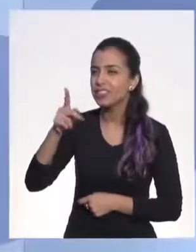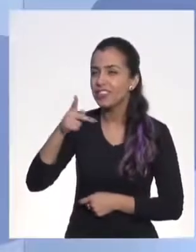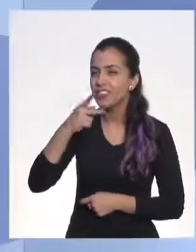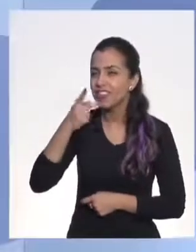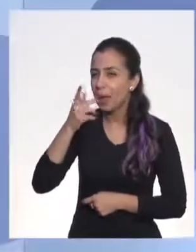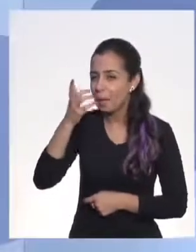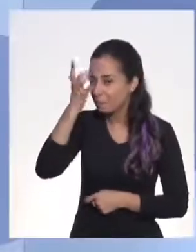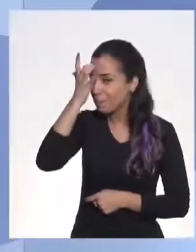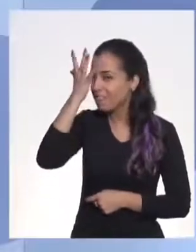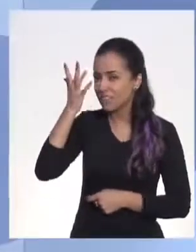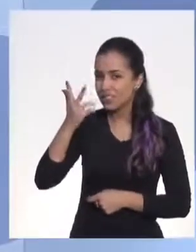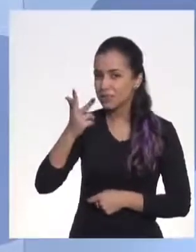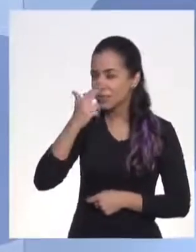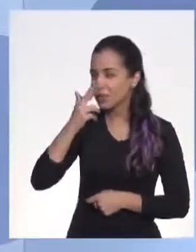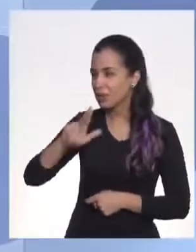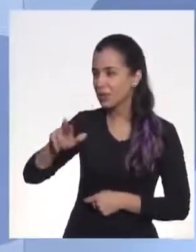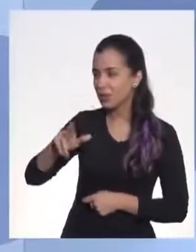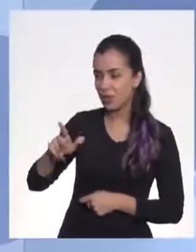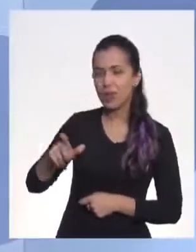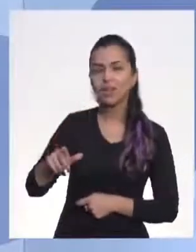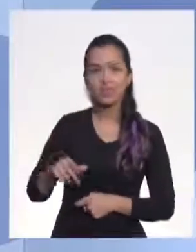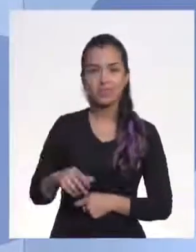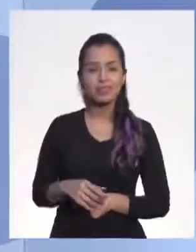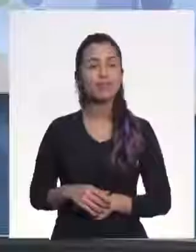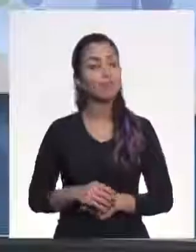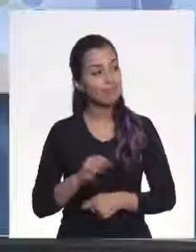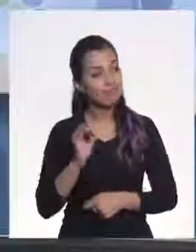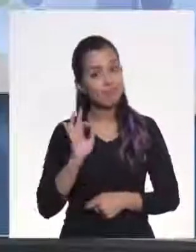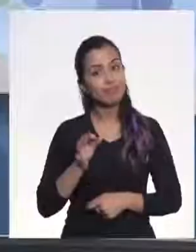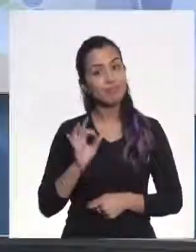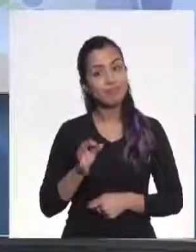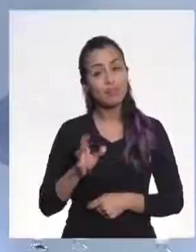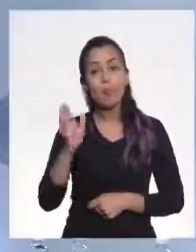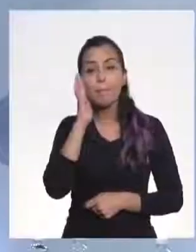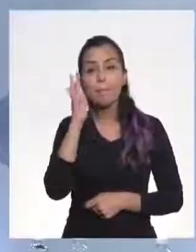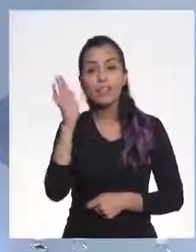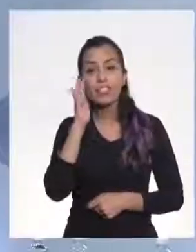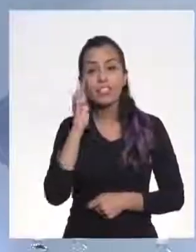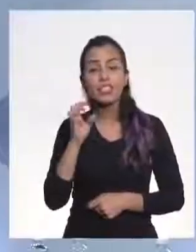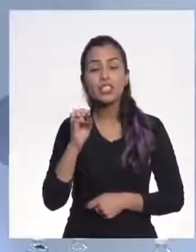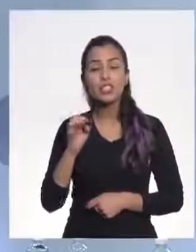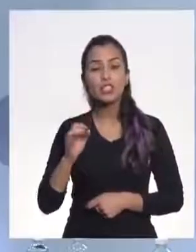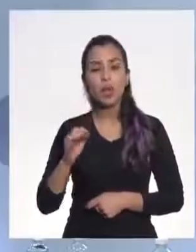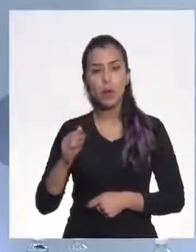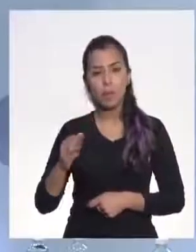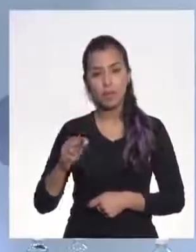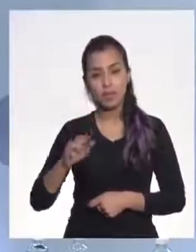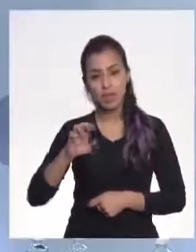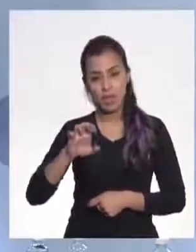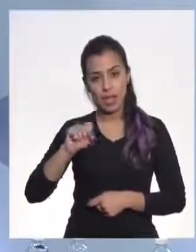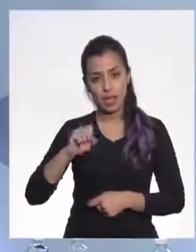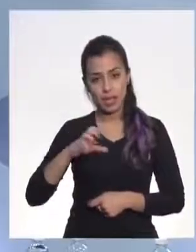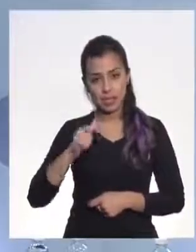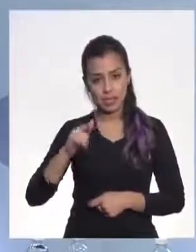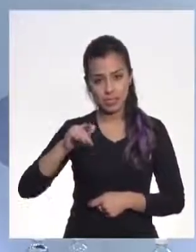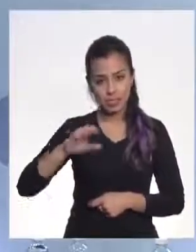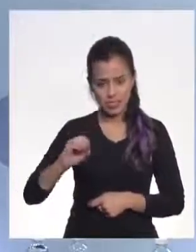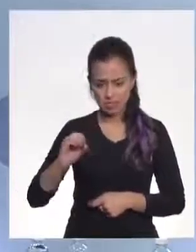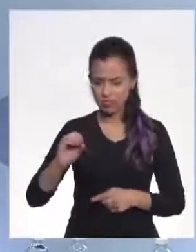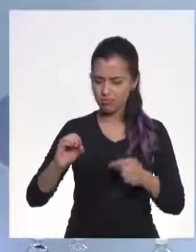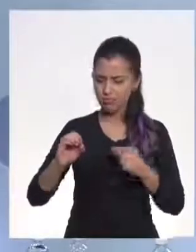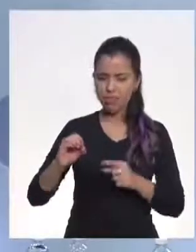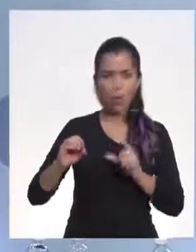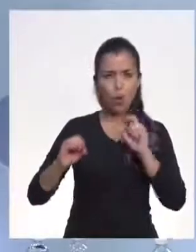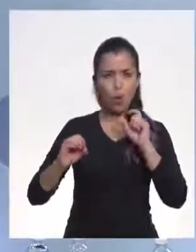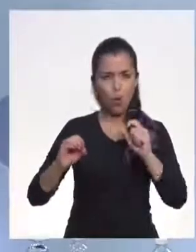parece fácil mas não é aí que começa a fazer a escansão hinos a gente fosse fazer um processo que se chama escansão que é